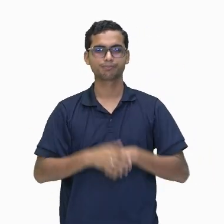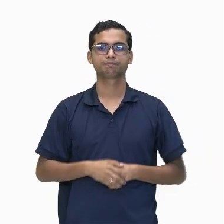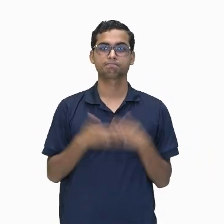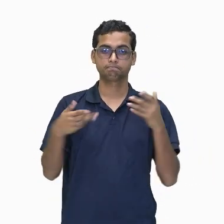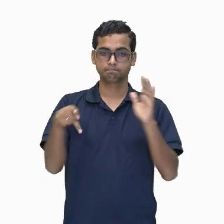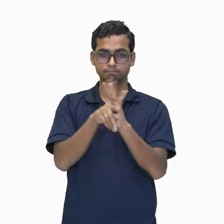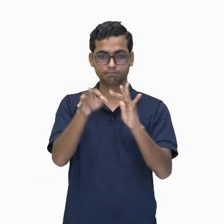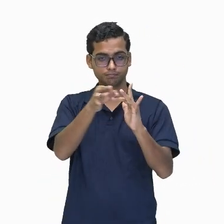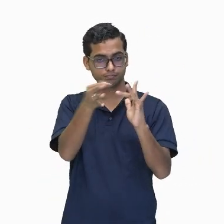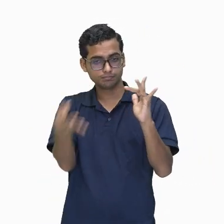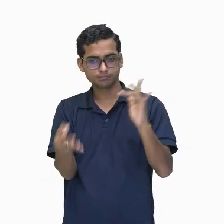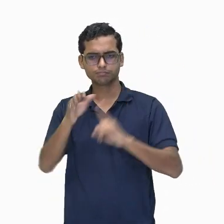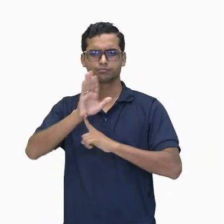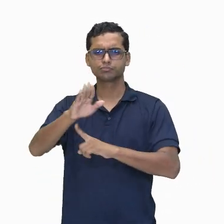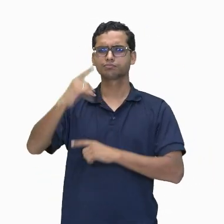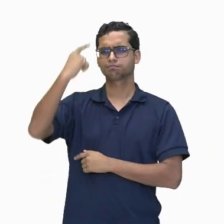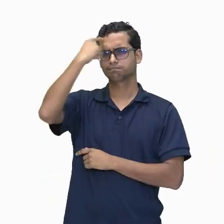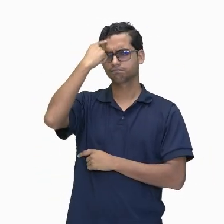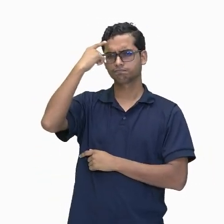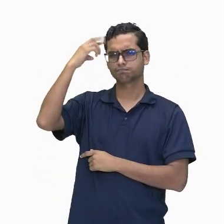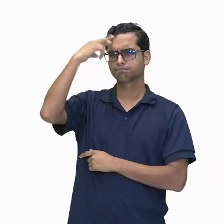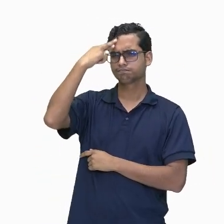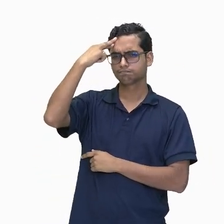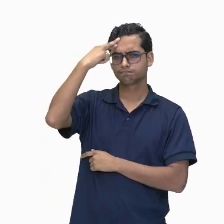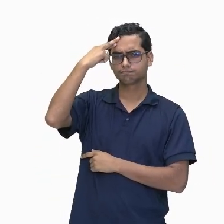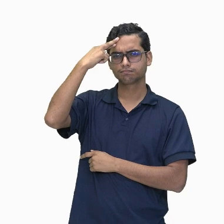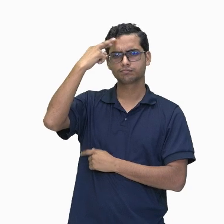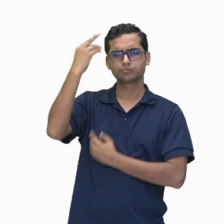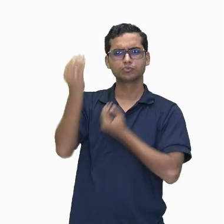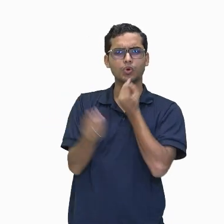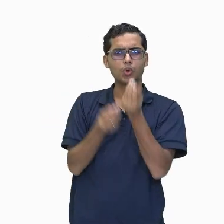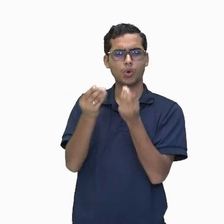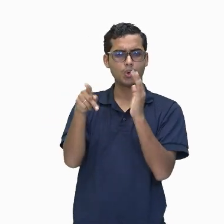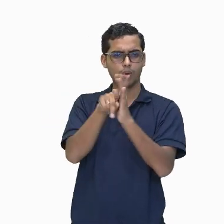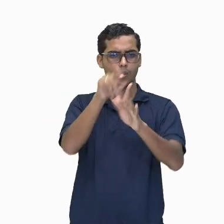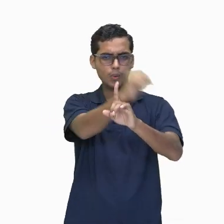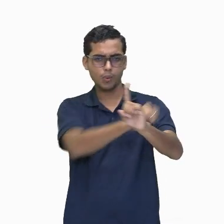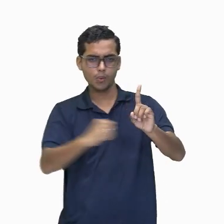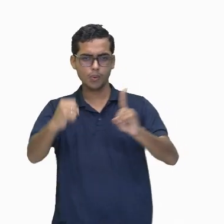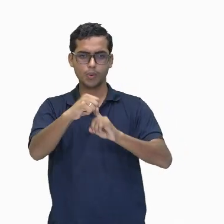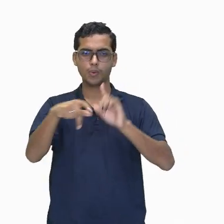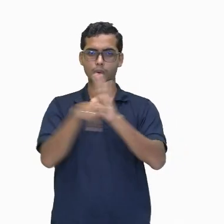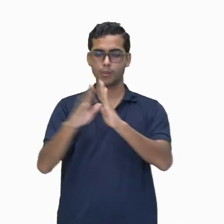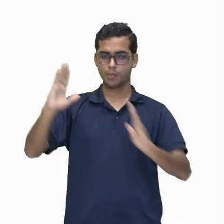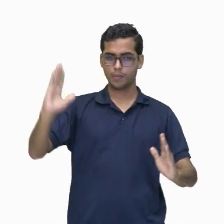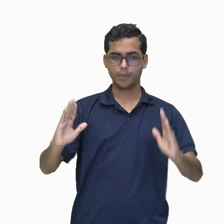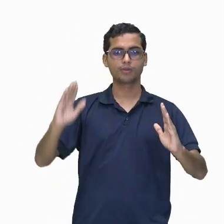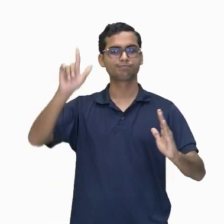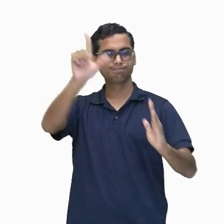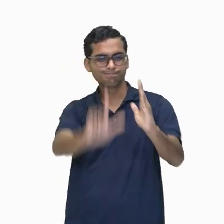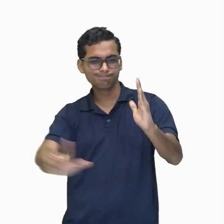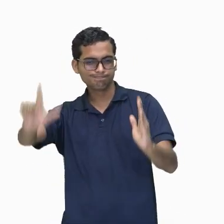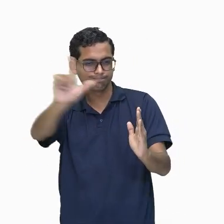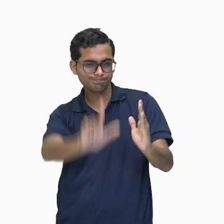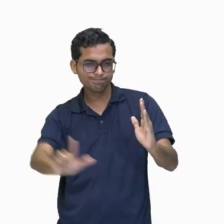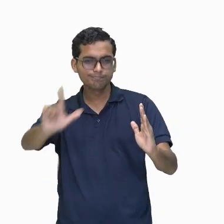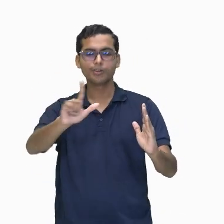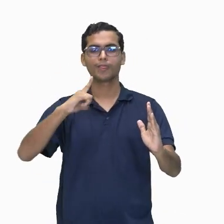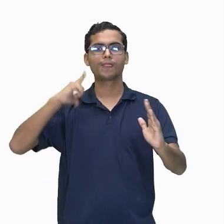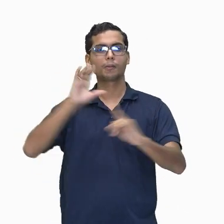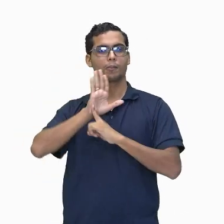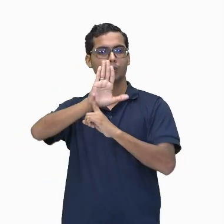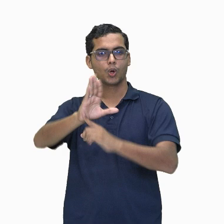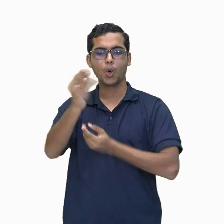uma reflexão sobre os dilemas da sociedade, como todo período literário é o reflexo do que